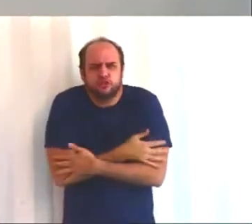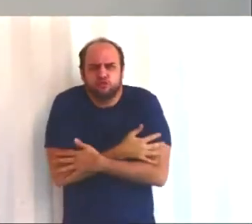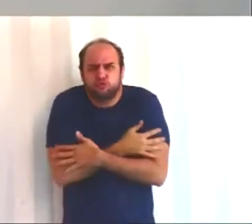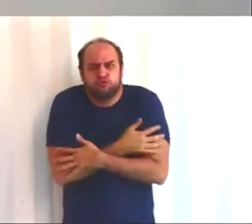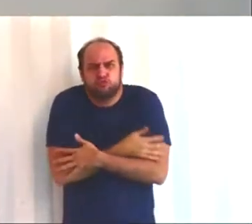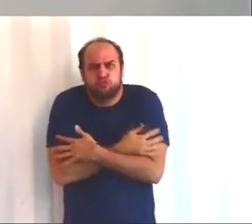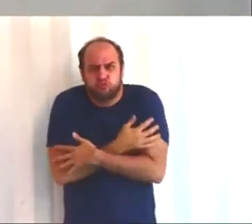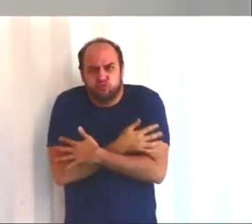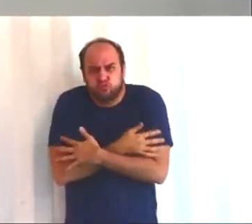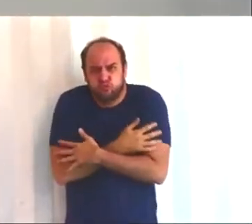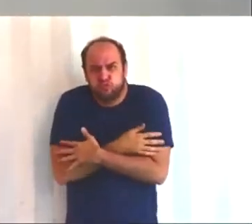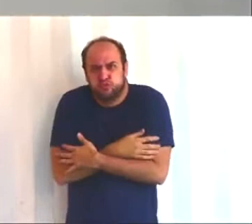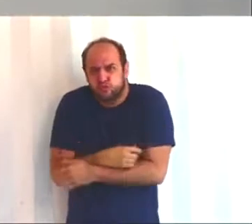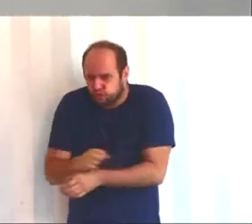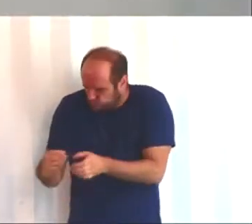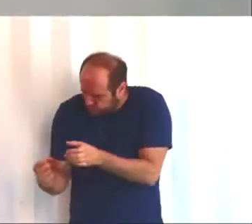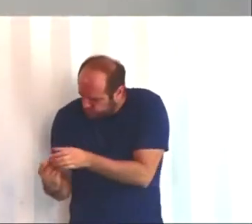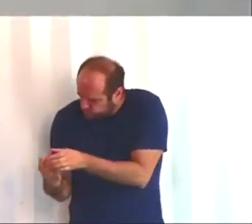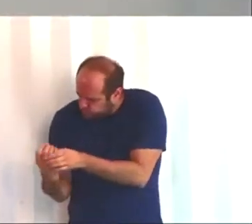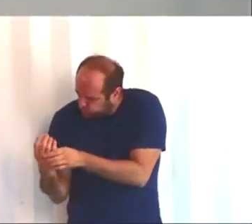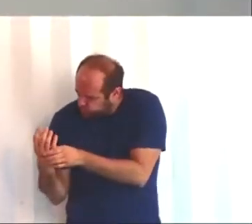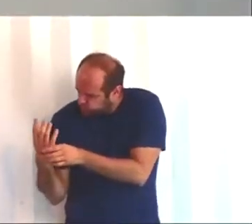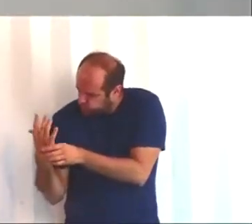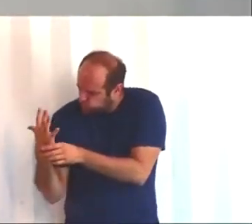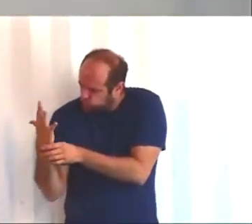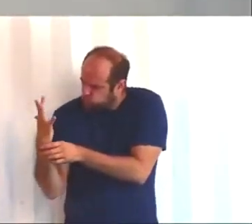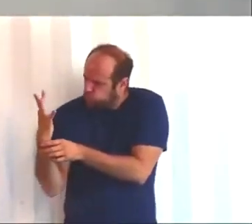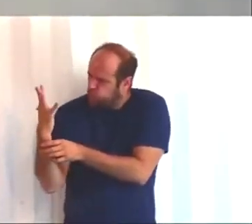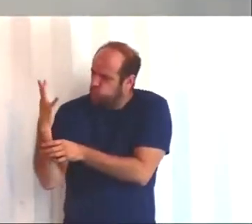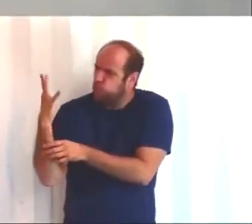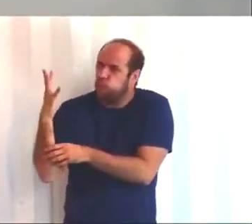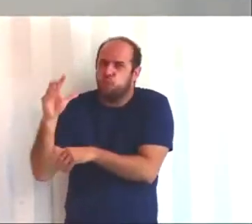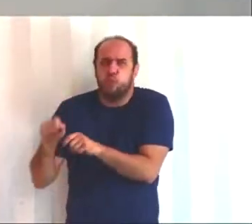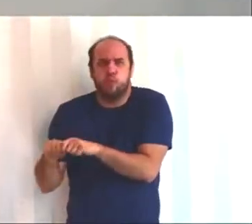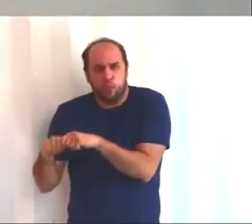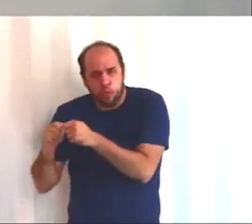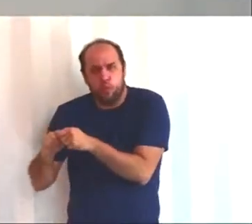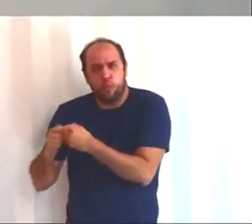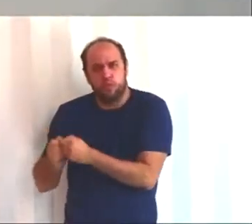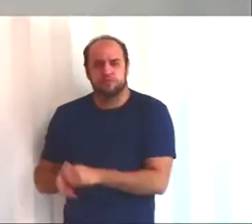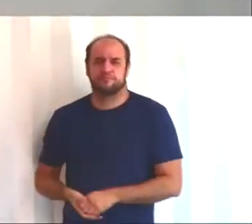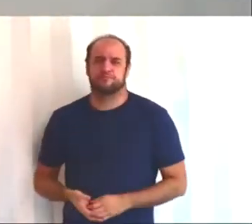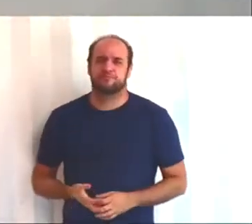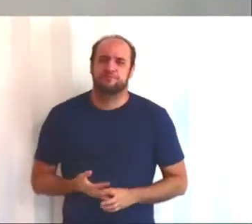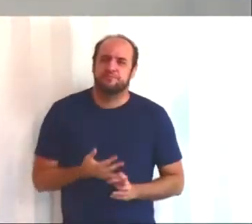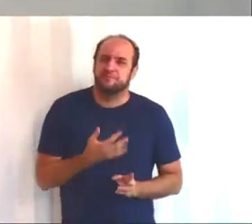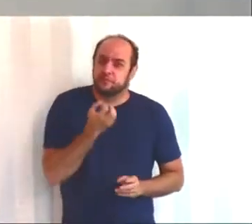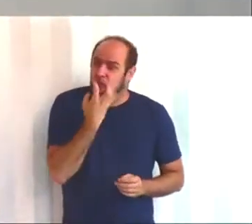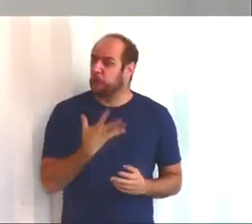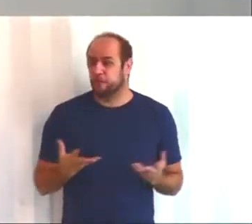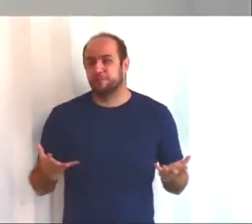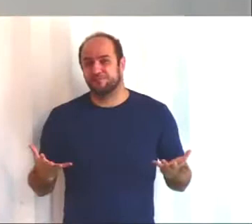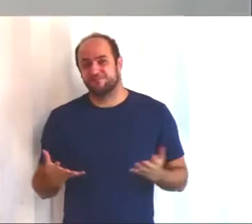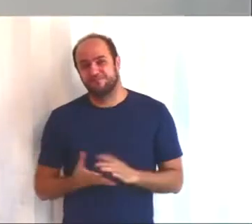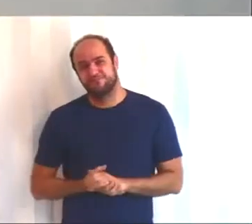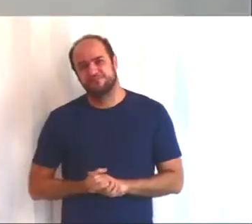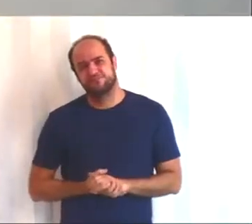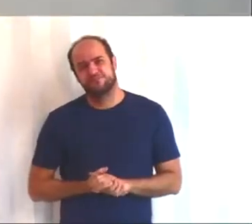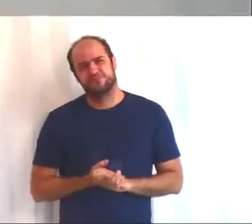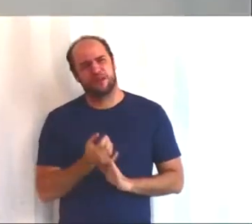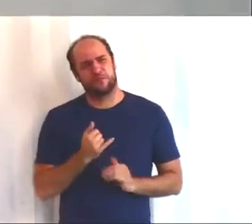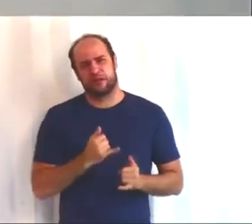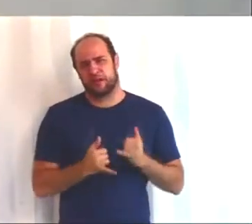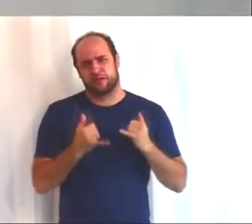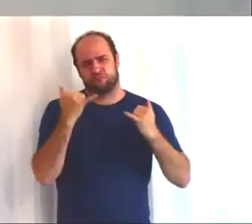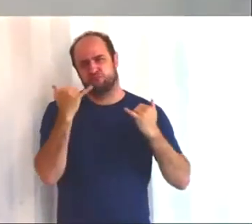rígido, a amendoeira mostrava cor. Bom, isso para nós pode não parecer uma coisa tão